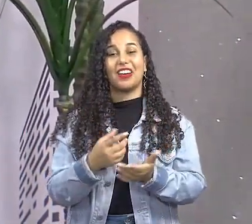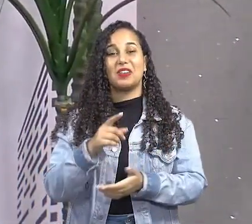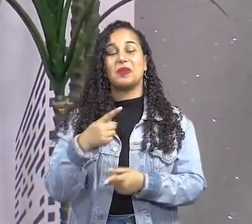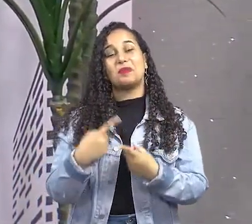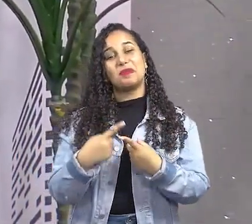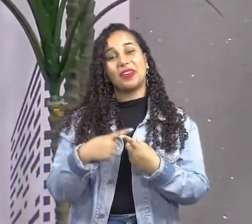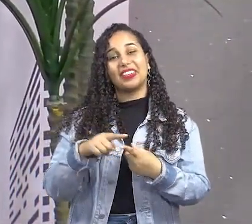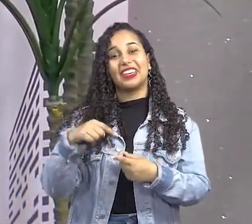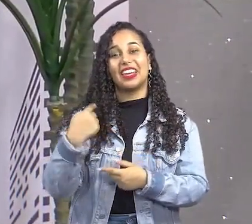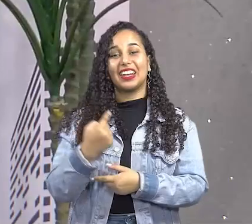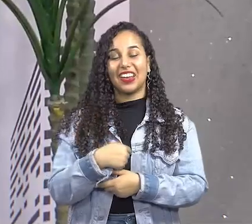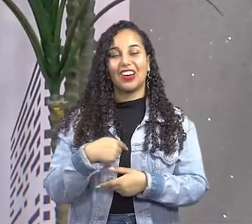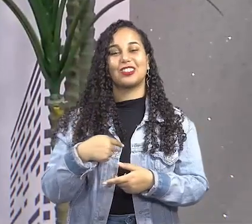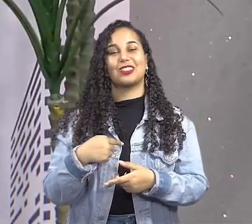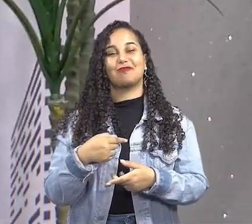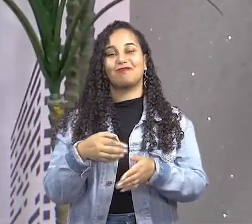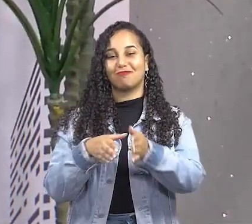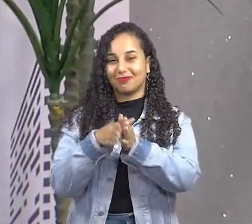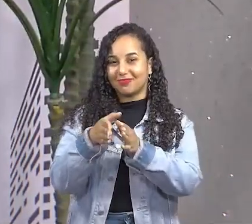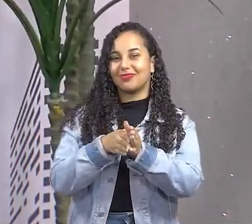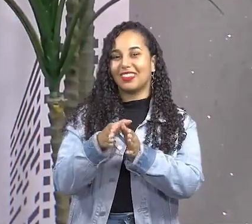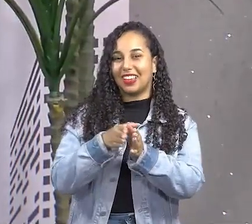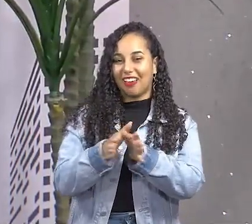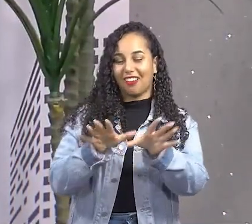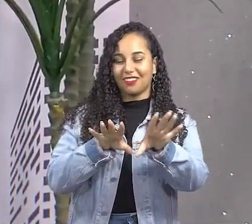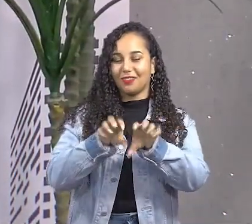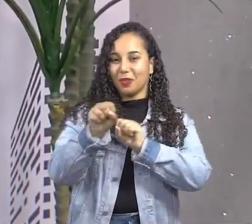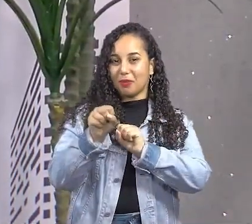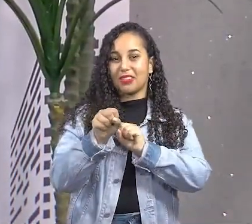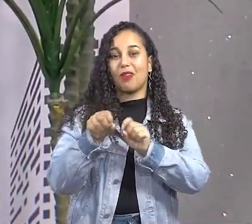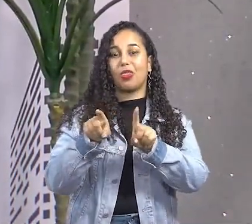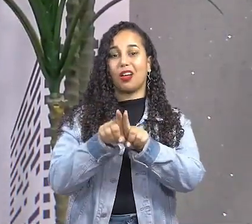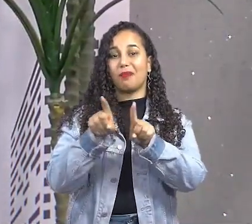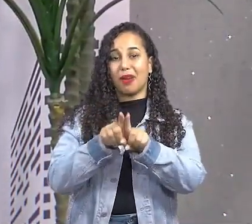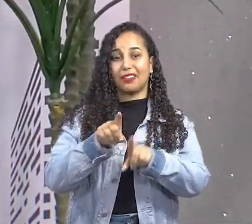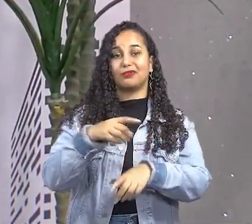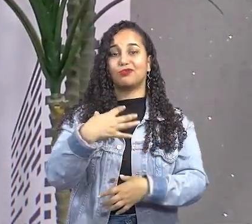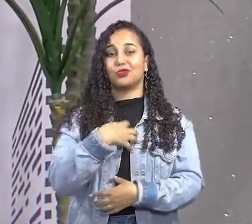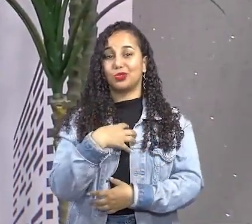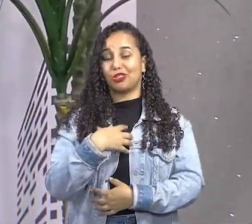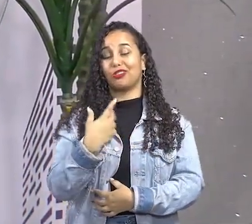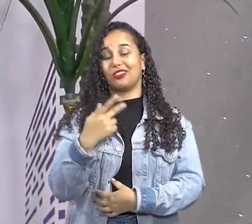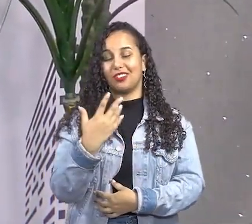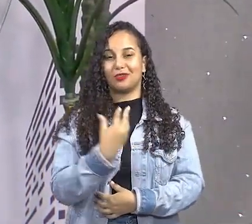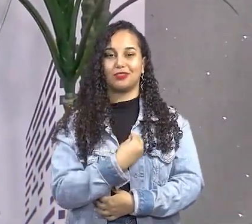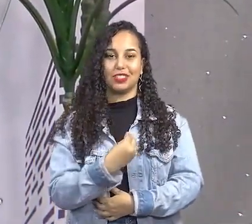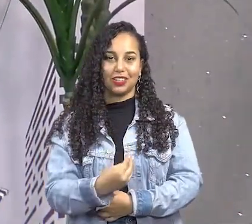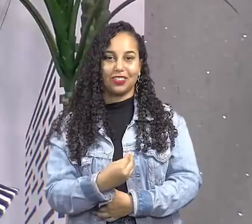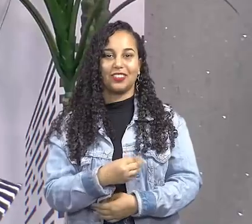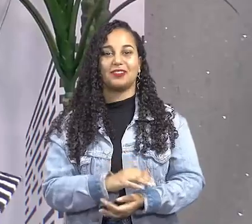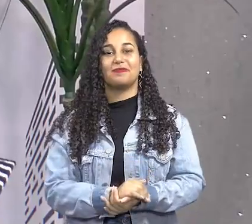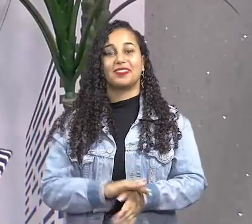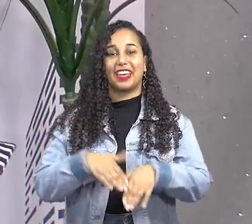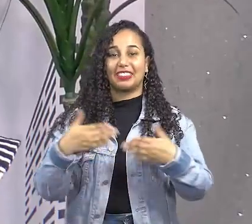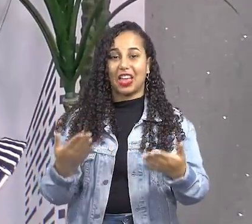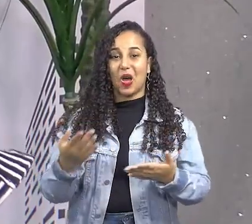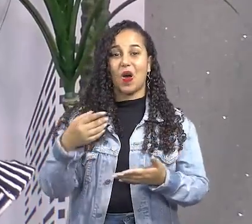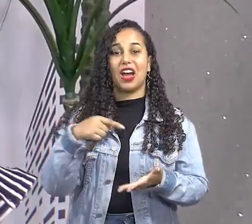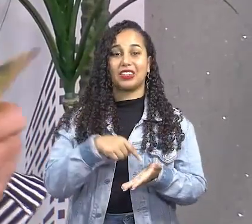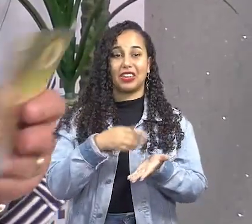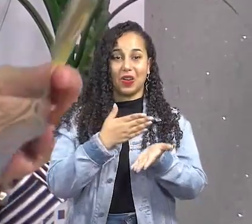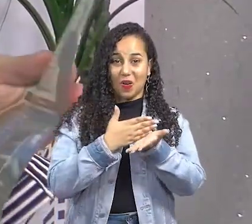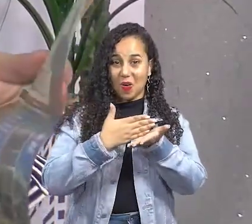sendo a assessoria na formação do caráter dele, tá bom? Aqui começa uma